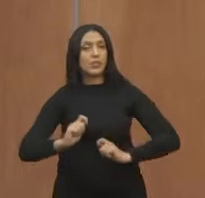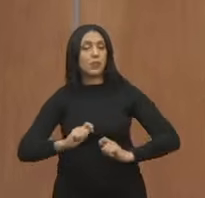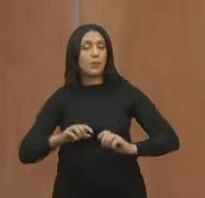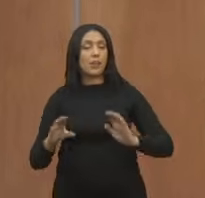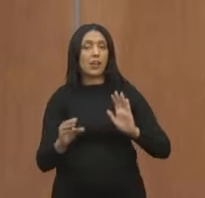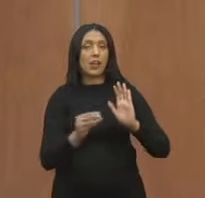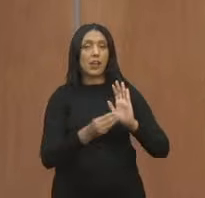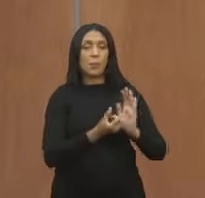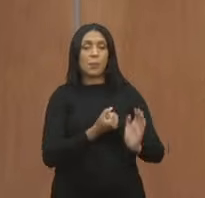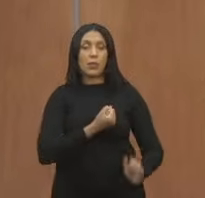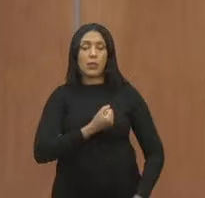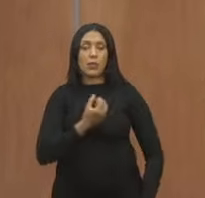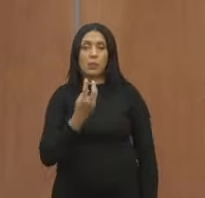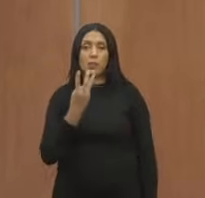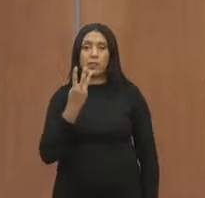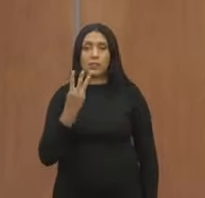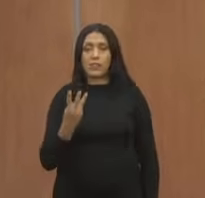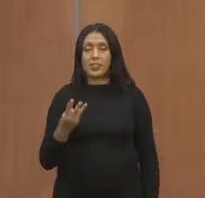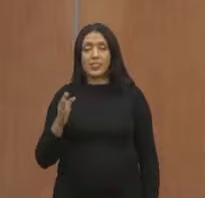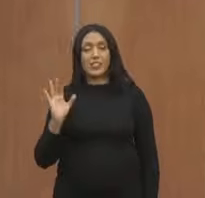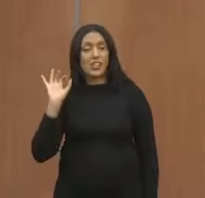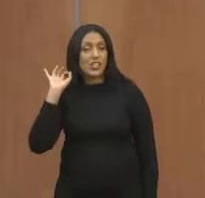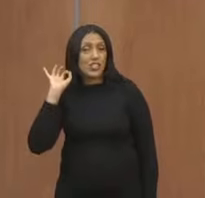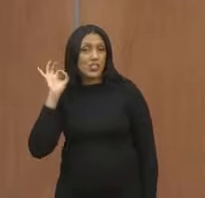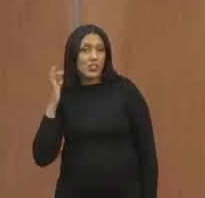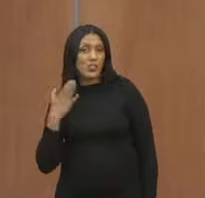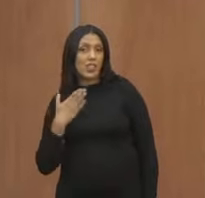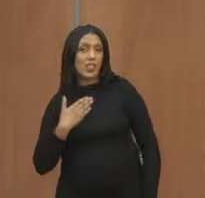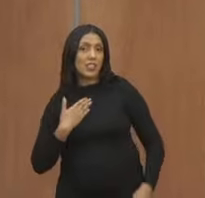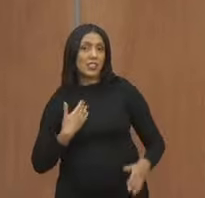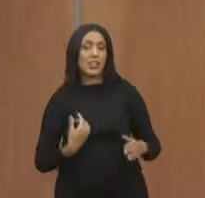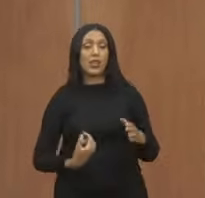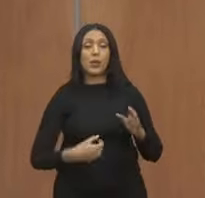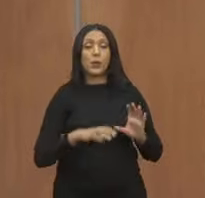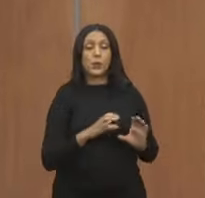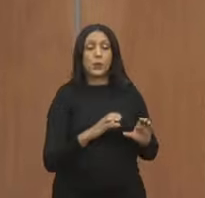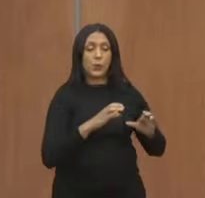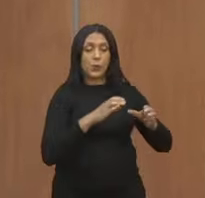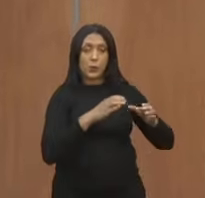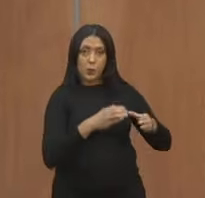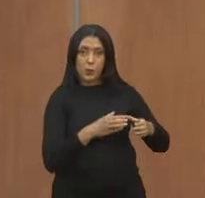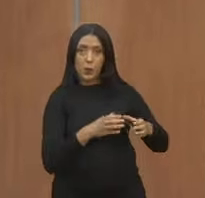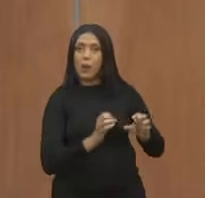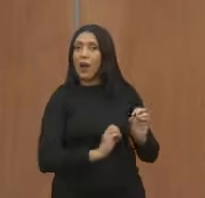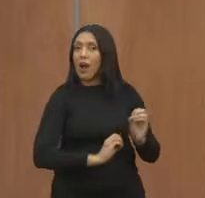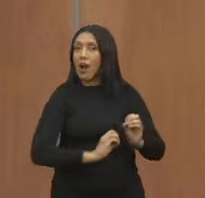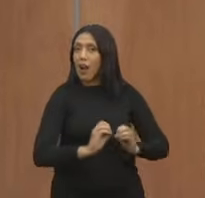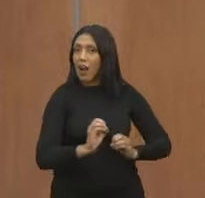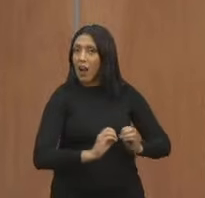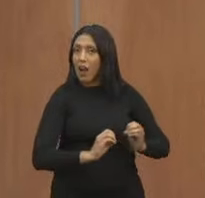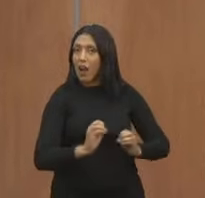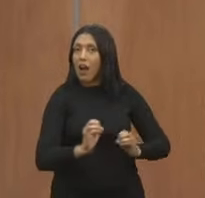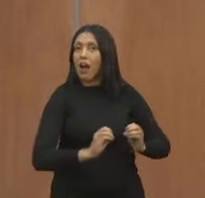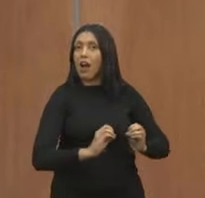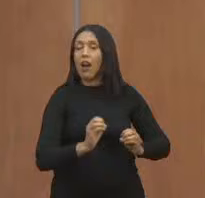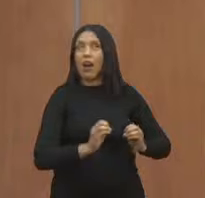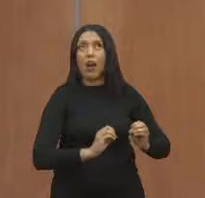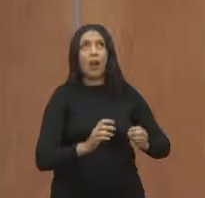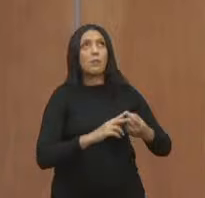3, previsto na dotação orçamentária de obras e instalações, na